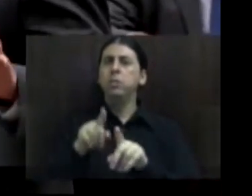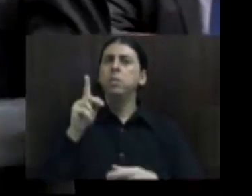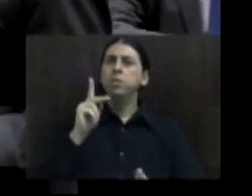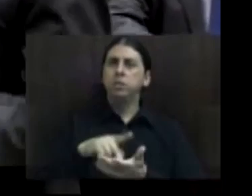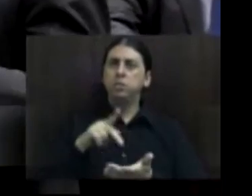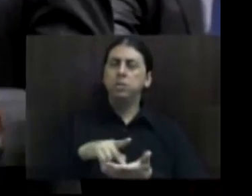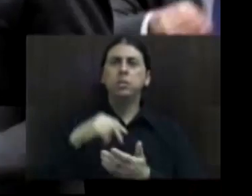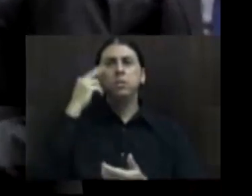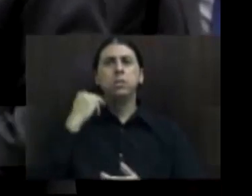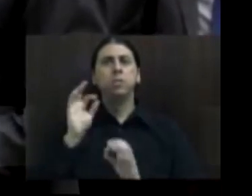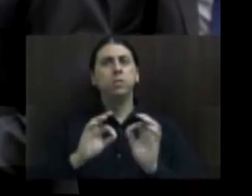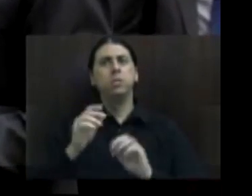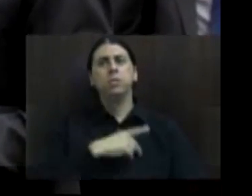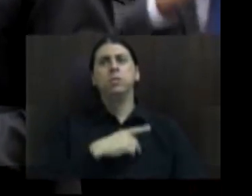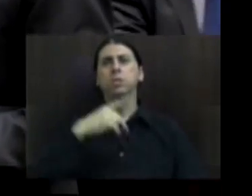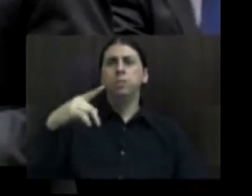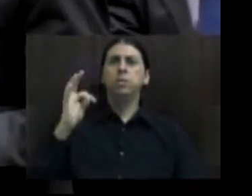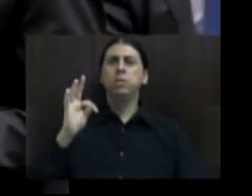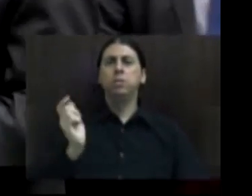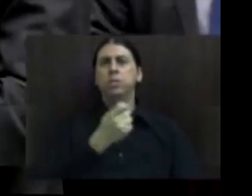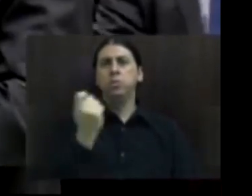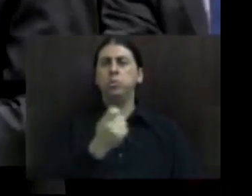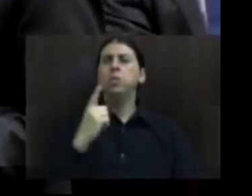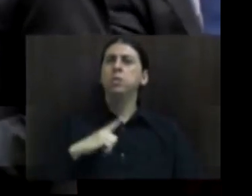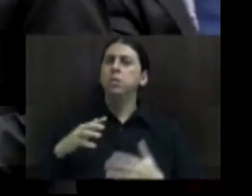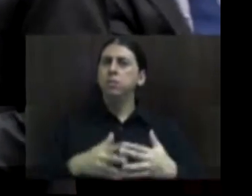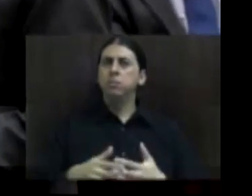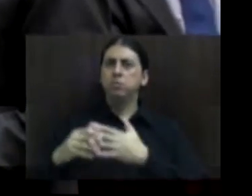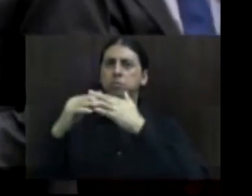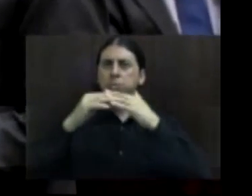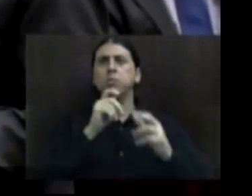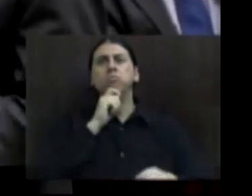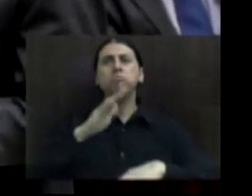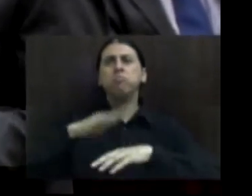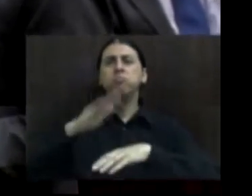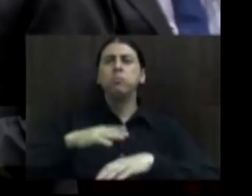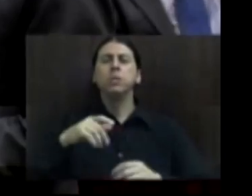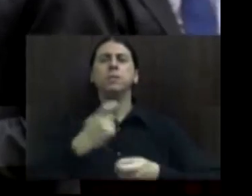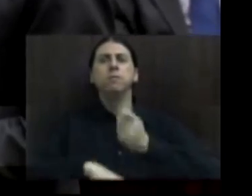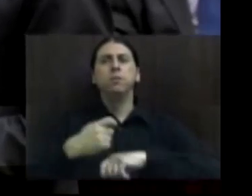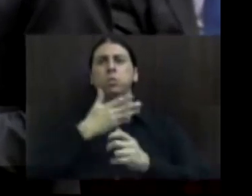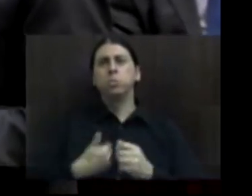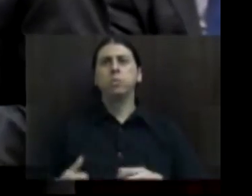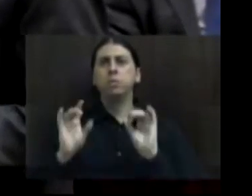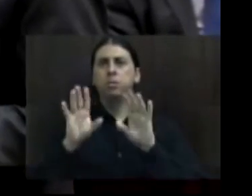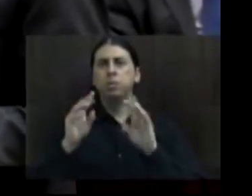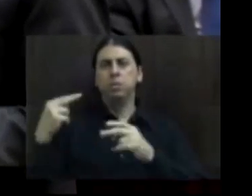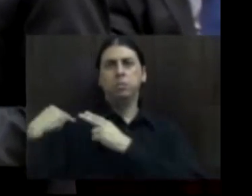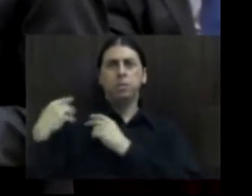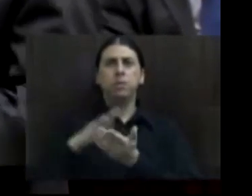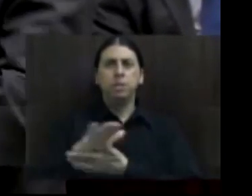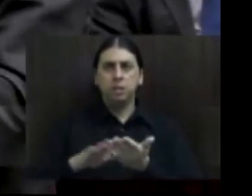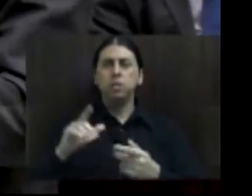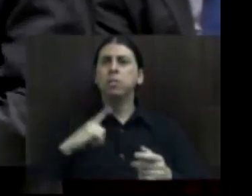Tarso fez e que o PT fez aqui no Rio Grande do Sul foi de fato esculhambar com as nossas Finanças Públicas de maneira extremamente responsável e fez com